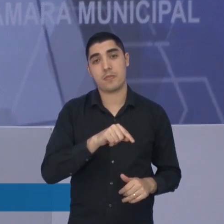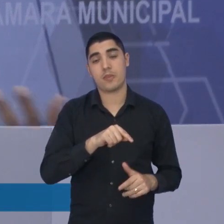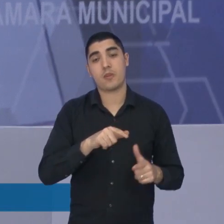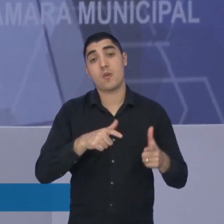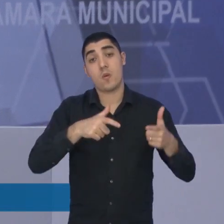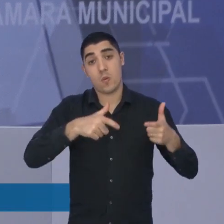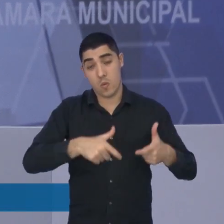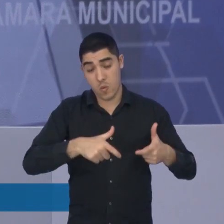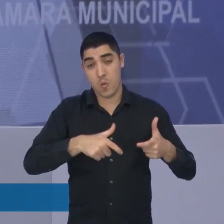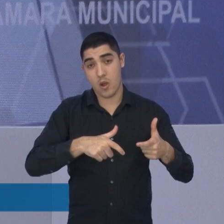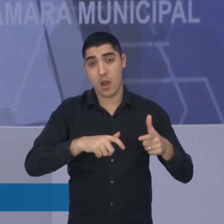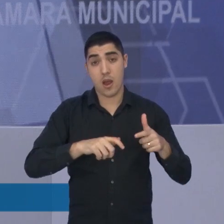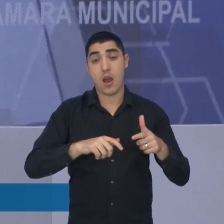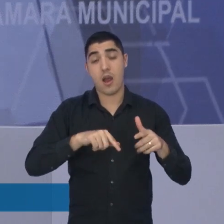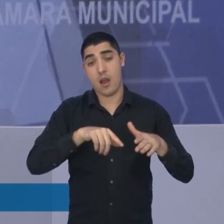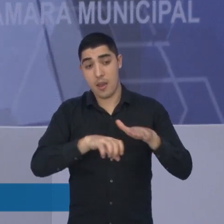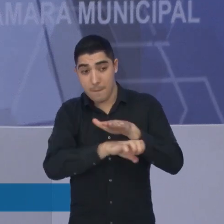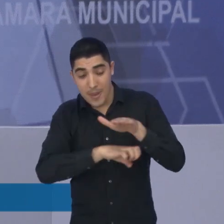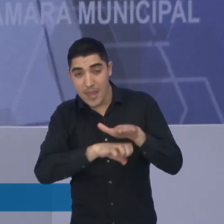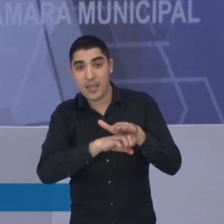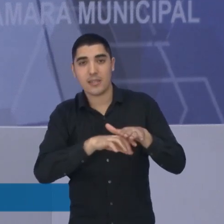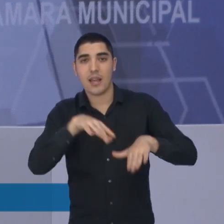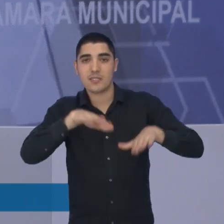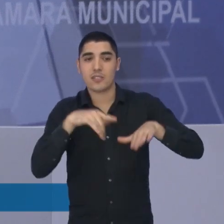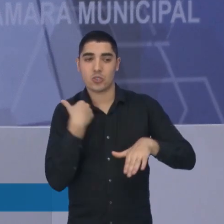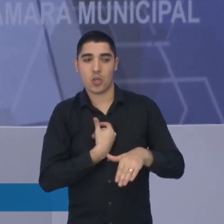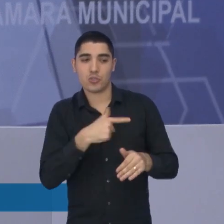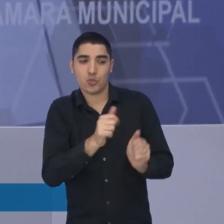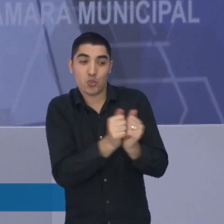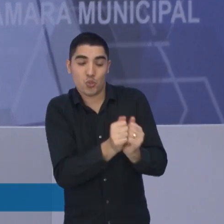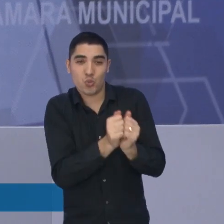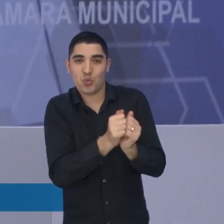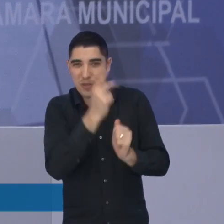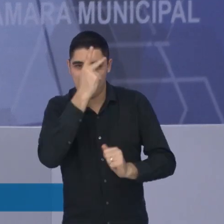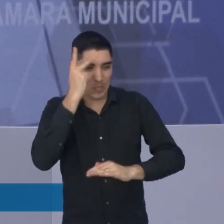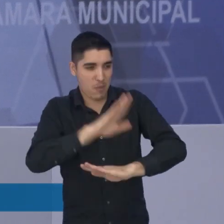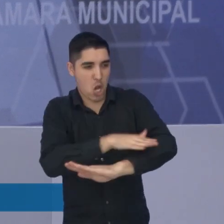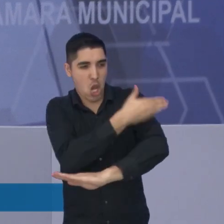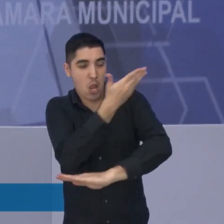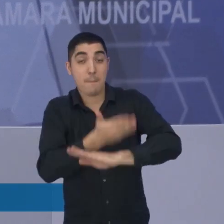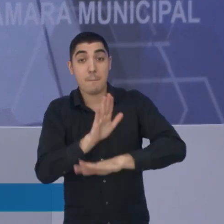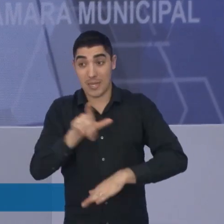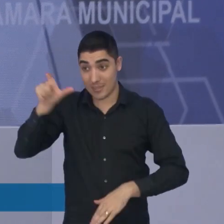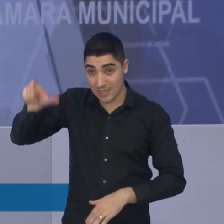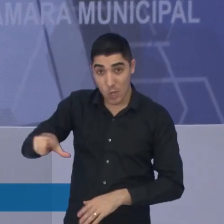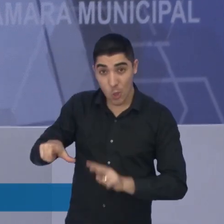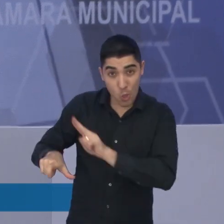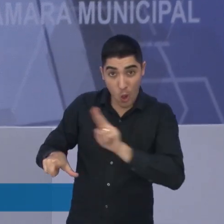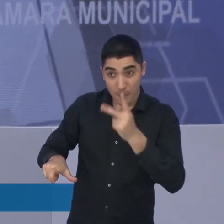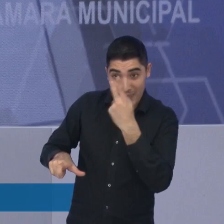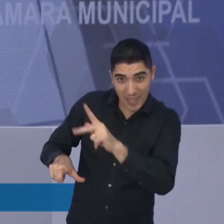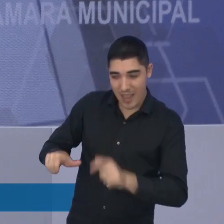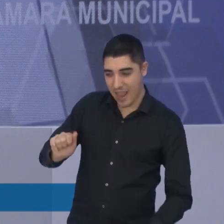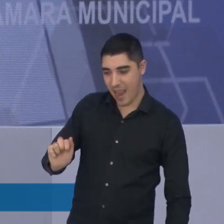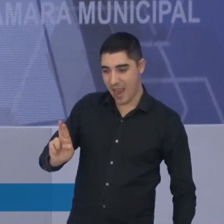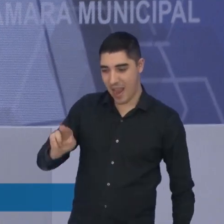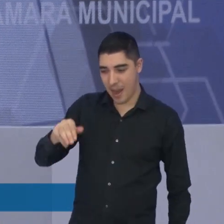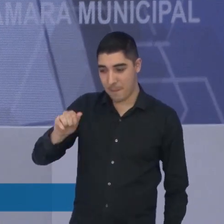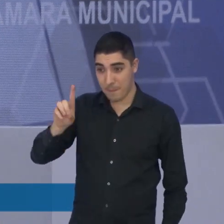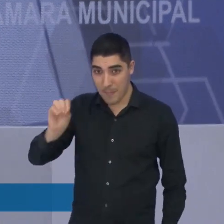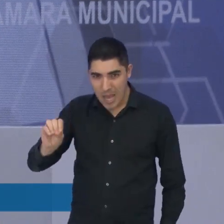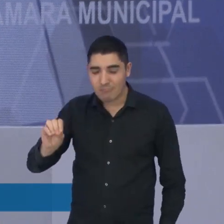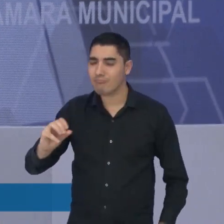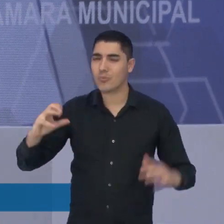etapas, reconhece, passam as pessoas, mas eu diria que o nome do Armando Milioni está muito bem gravado dentro do